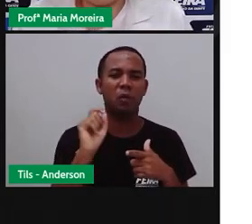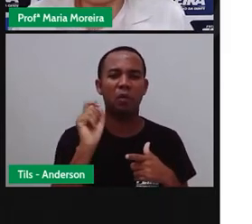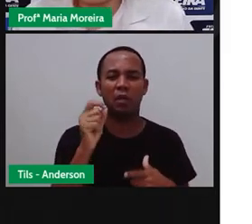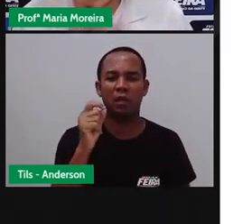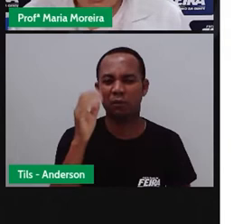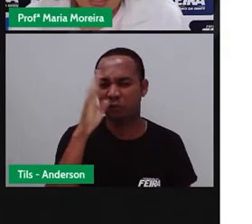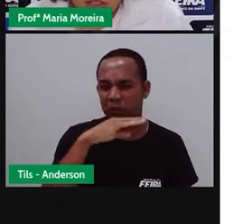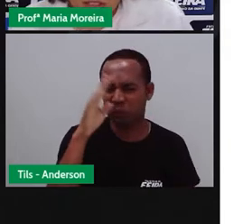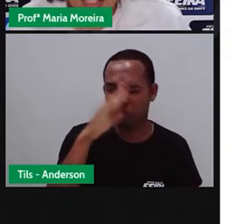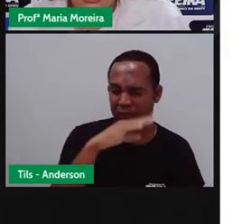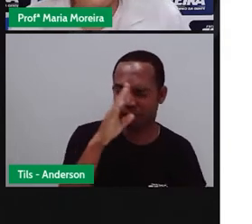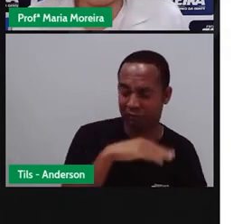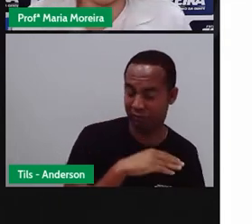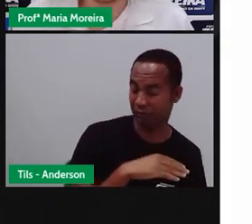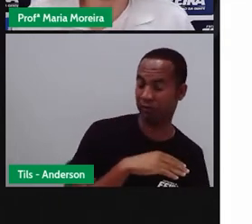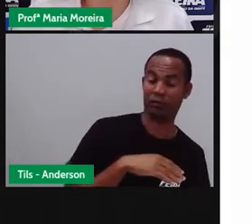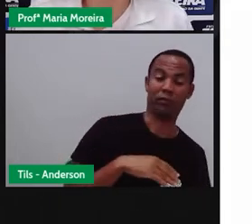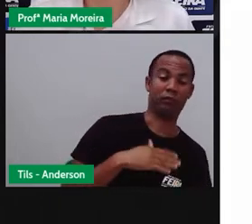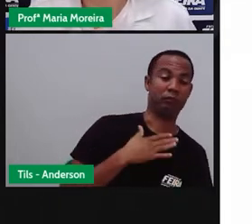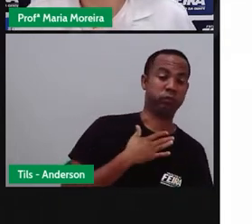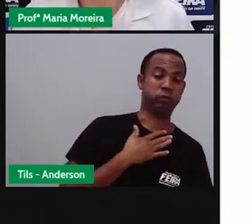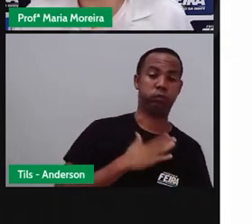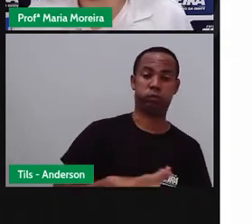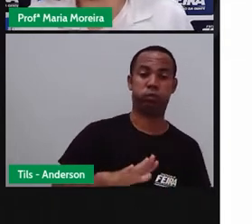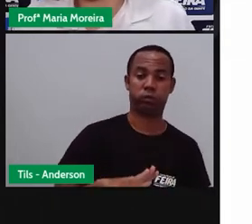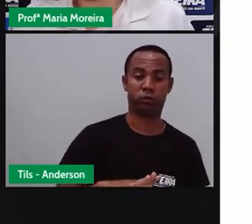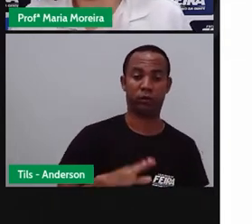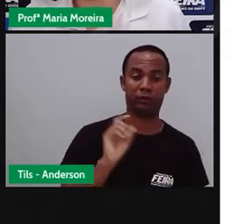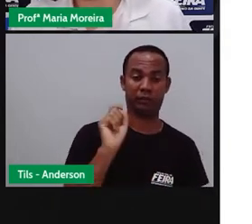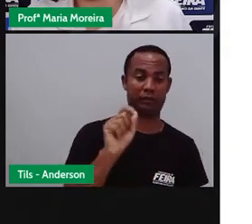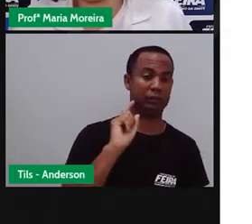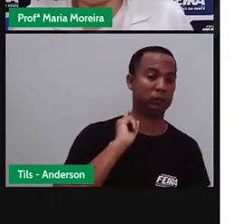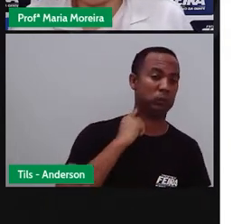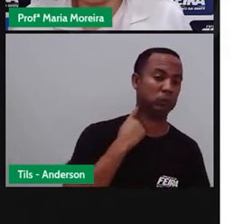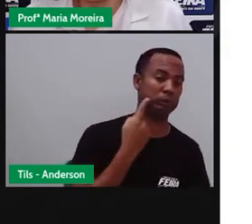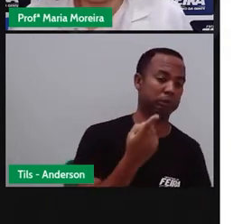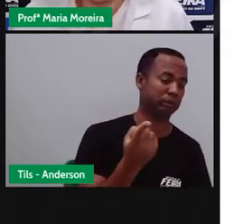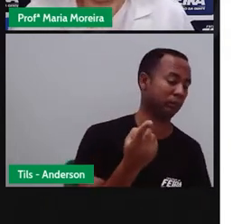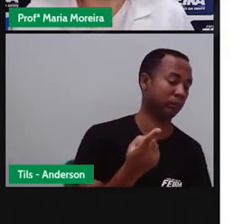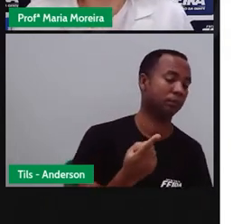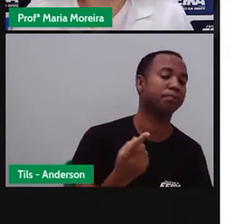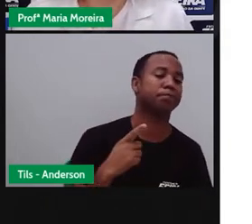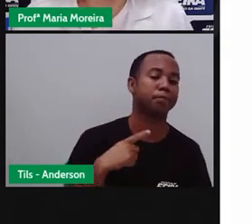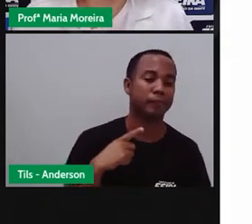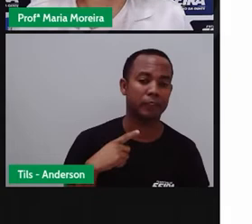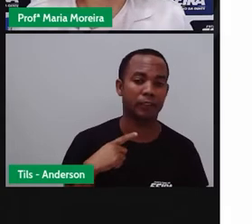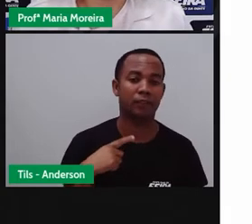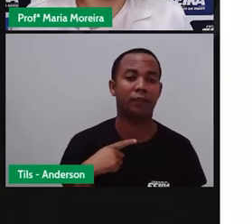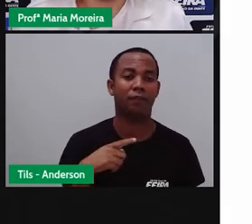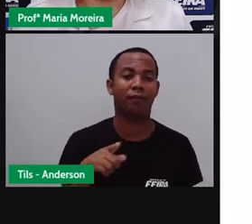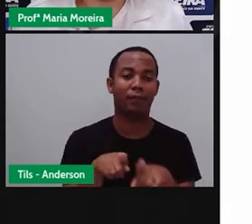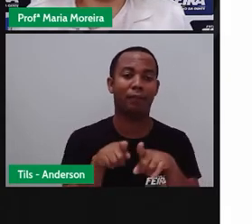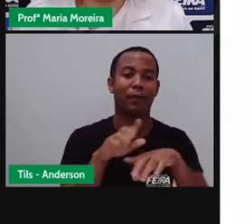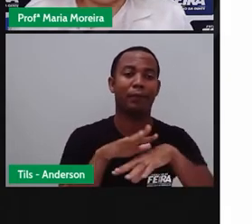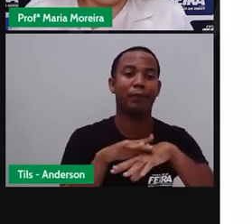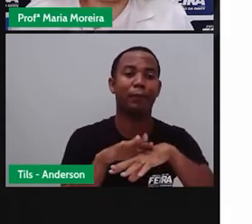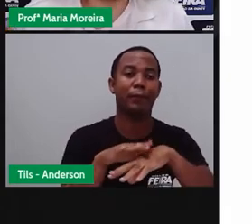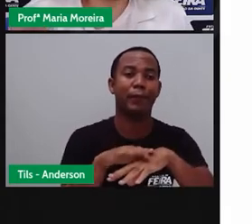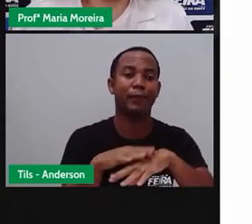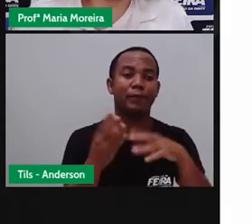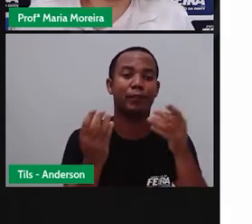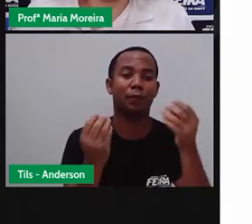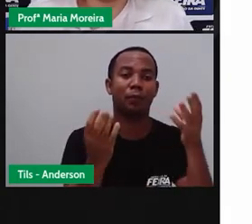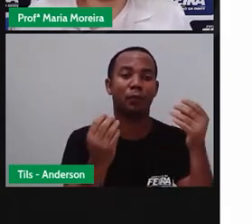mau cheiro, o fedor, que a gente conhece, né? Proveniente aí do lixo, do chorume. A proliferação de doenças, né?